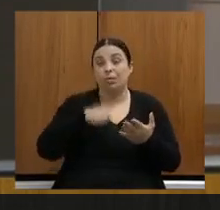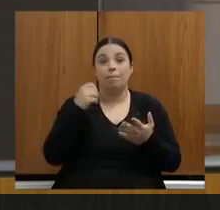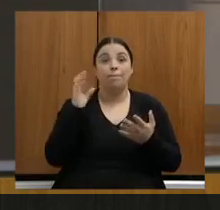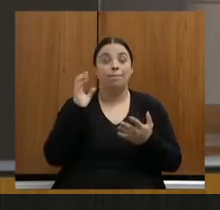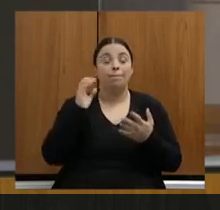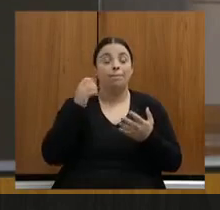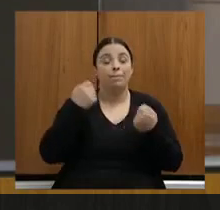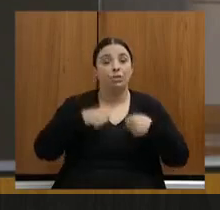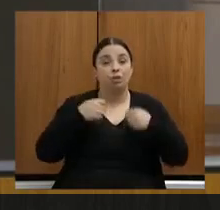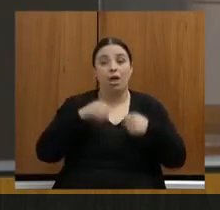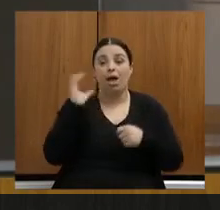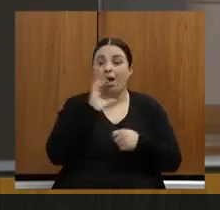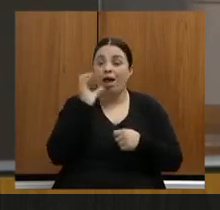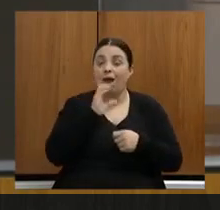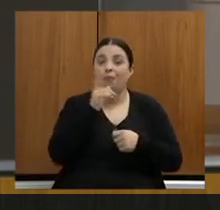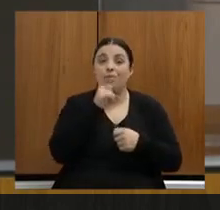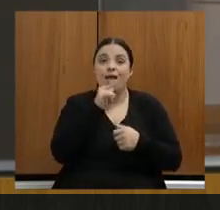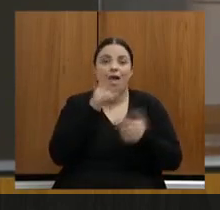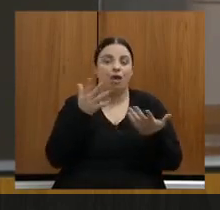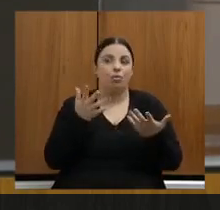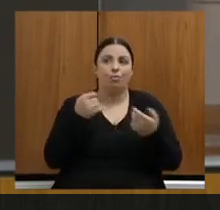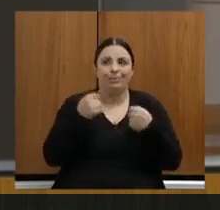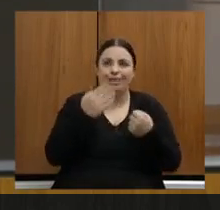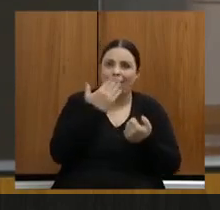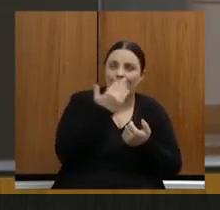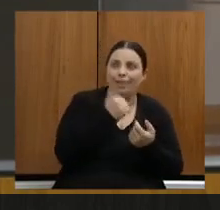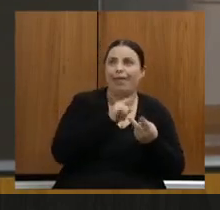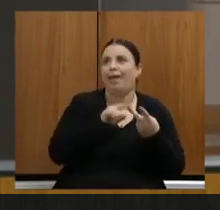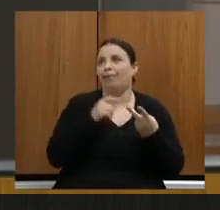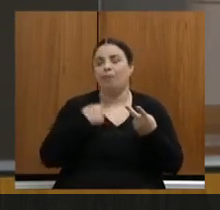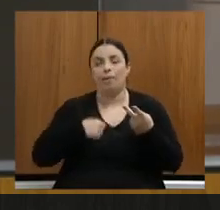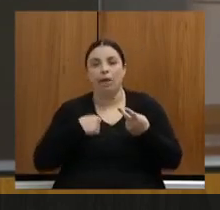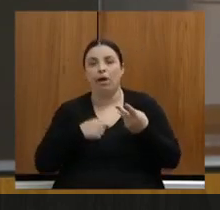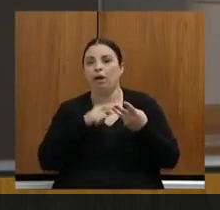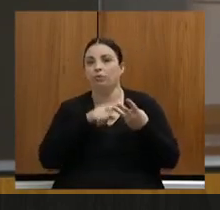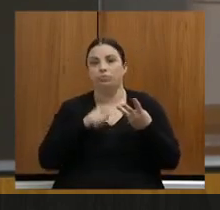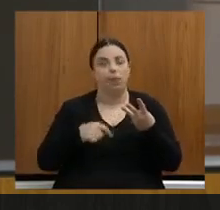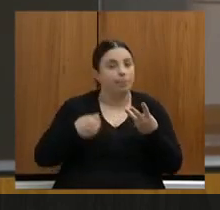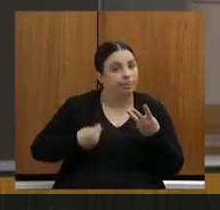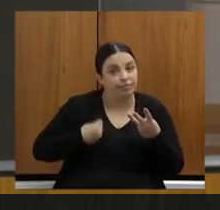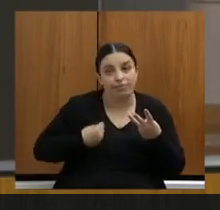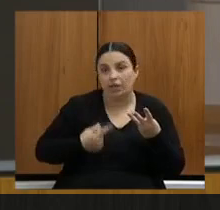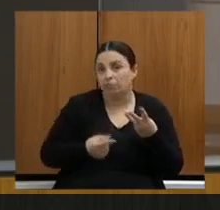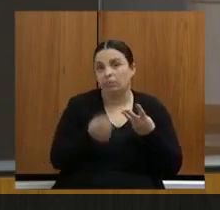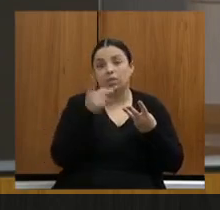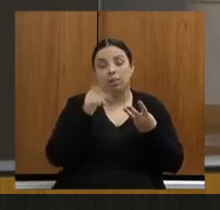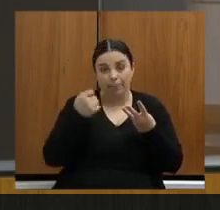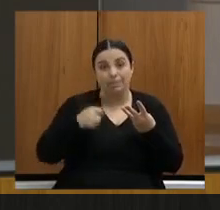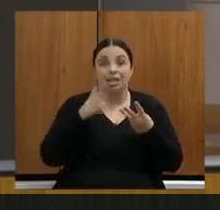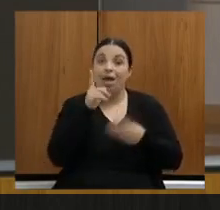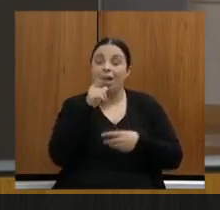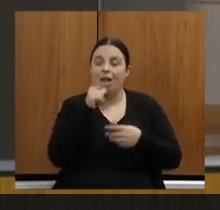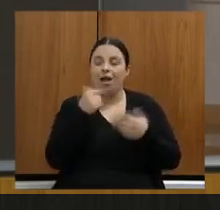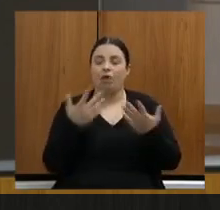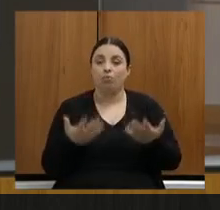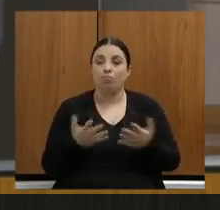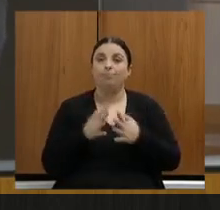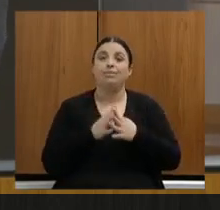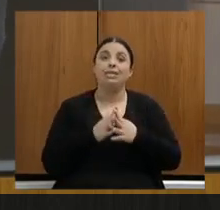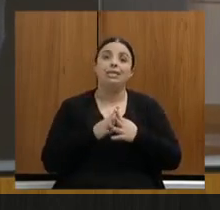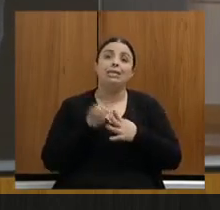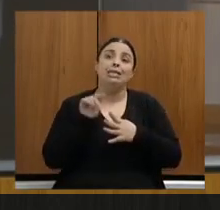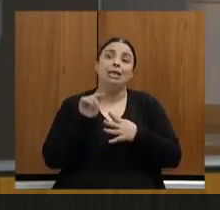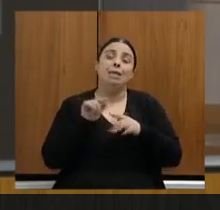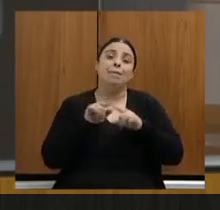se alimentar para são produzidos ao tomar banho precisam sobreviver Então eu tenho essa resposta mas ele traz Aí um uma